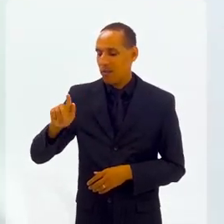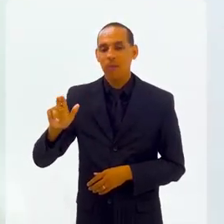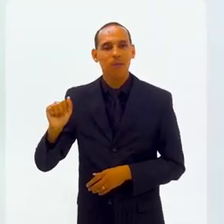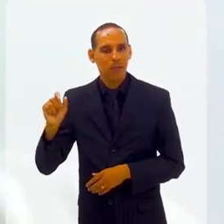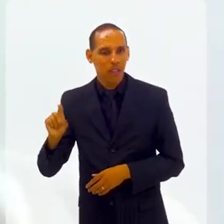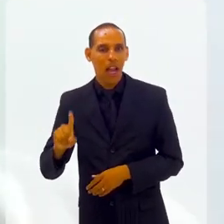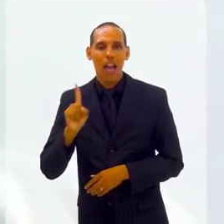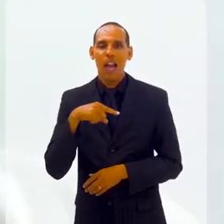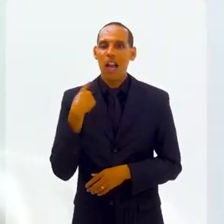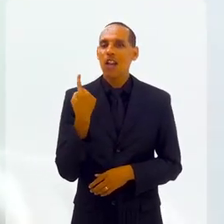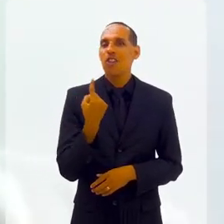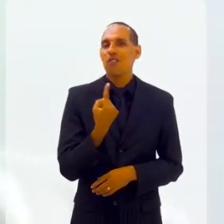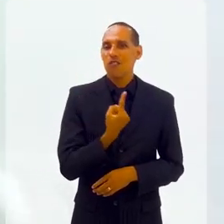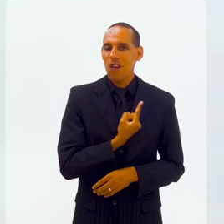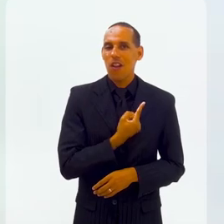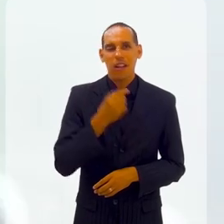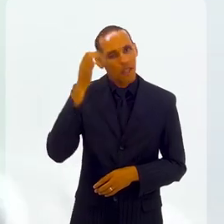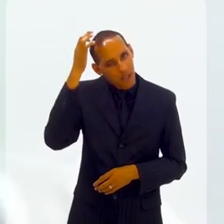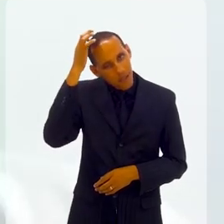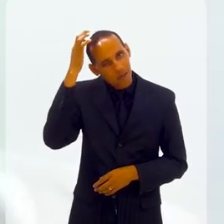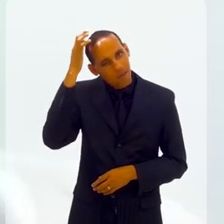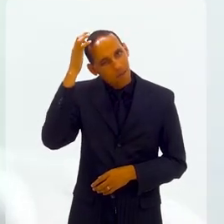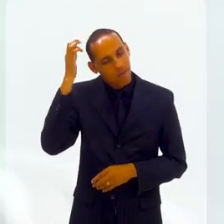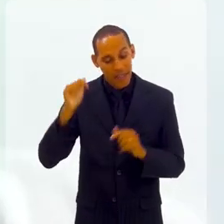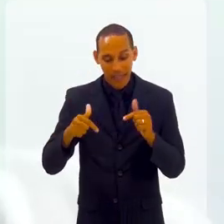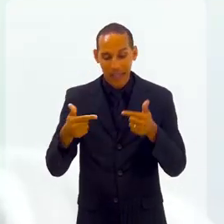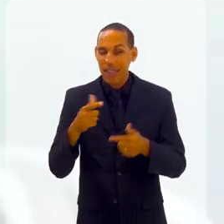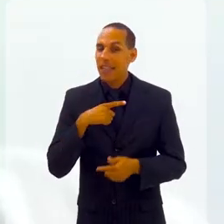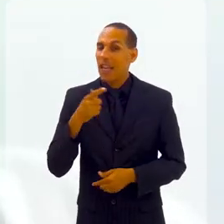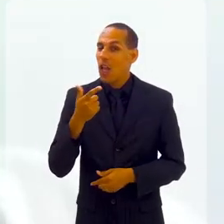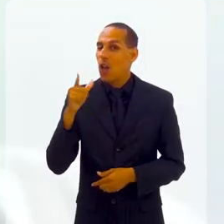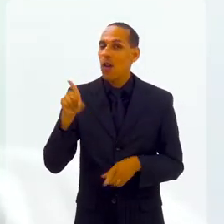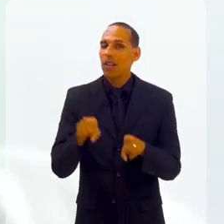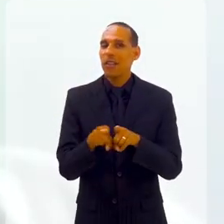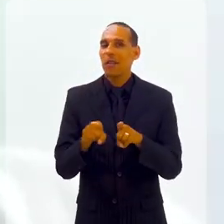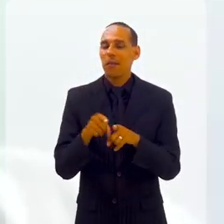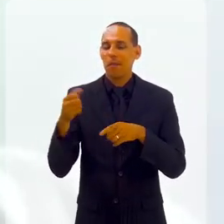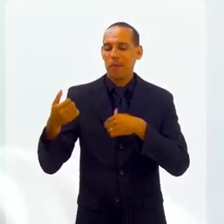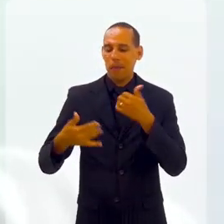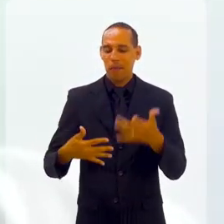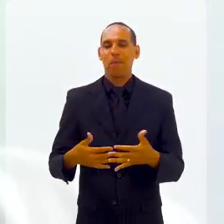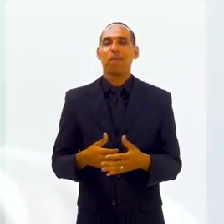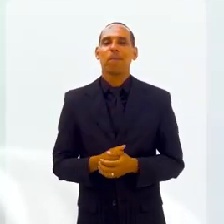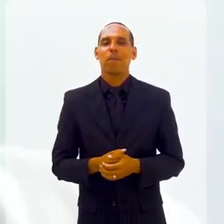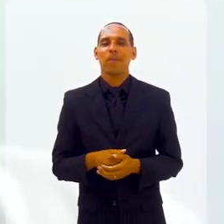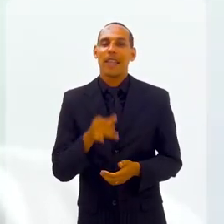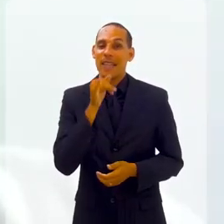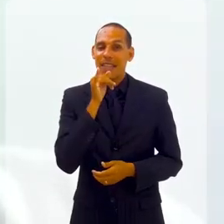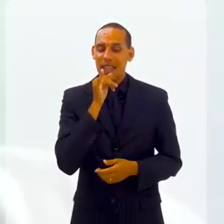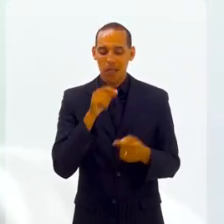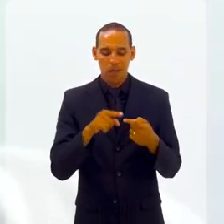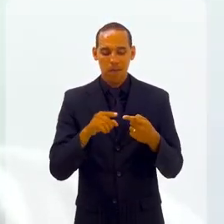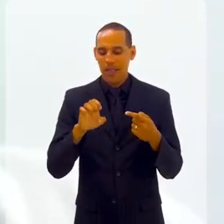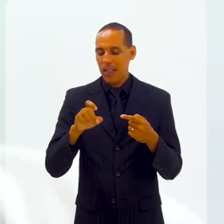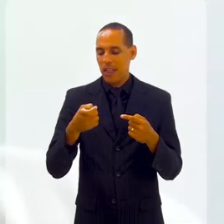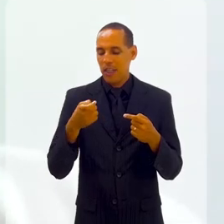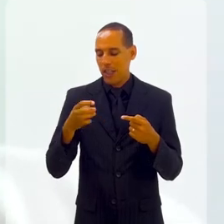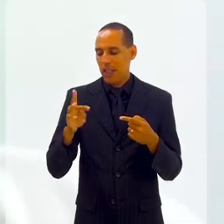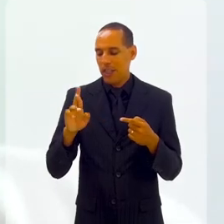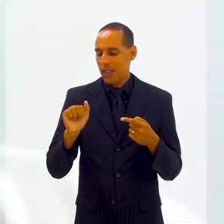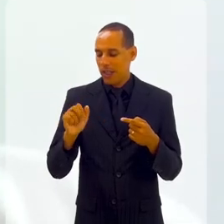de Tanguá a gente já tá com algumas outras iniciativas né que a gente pode destacar aqui como por exemplo